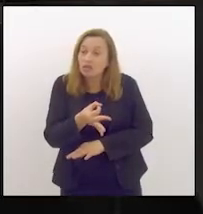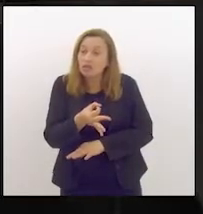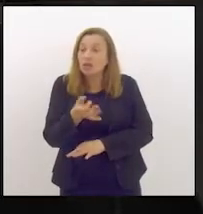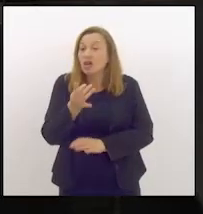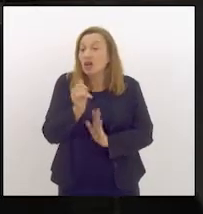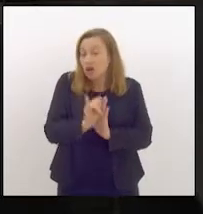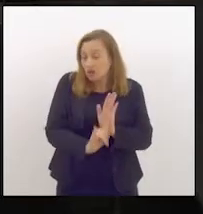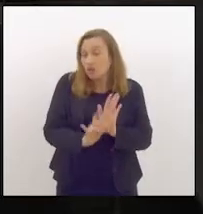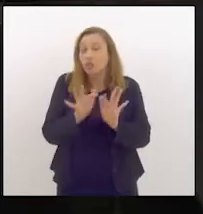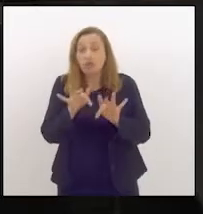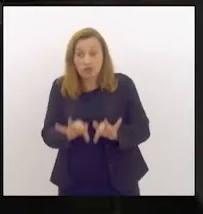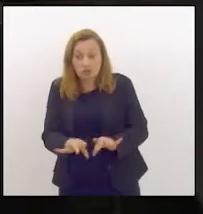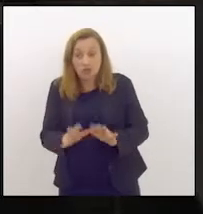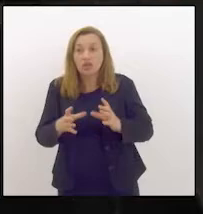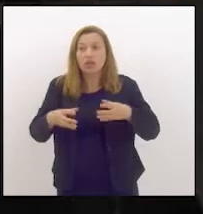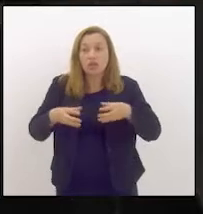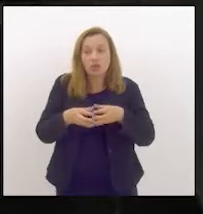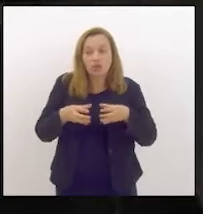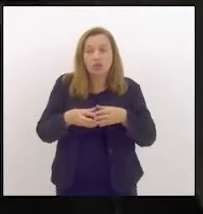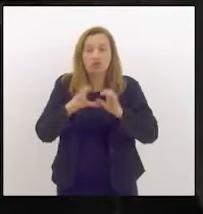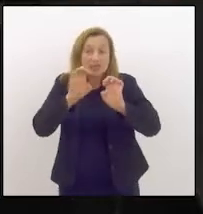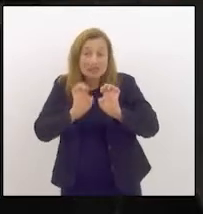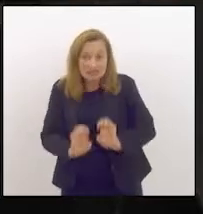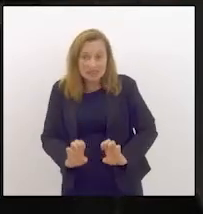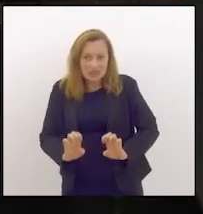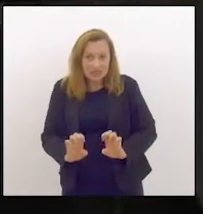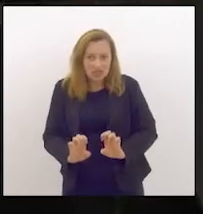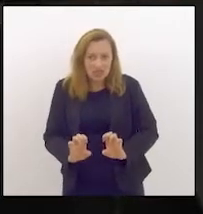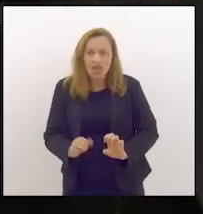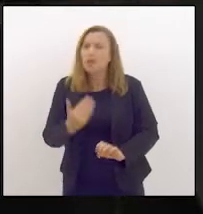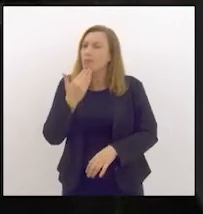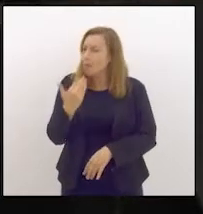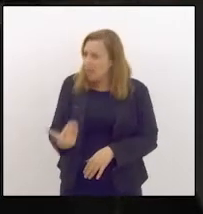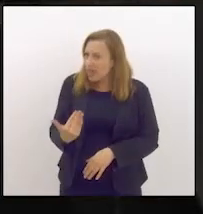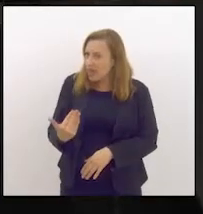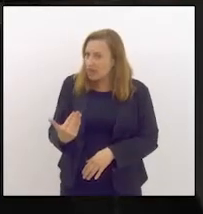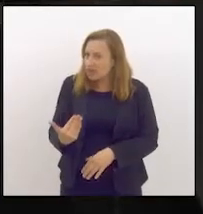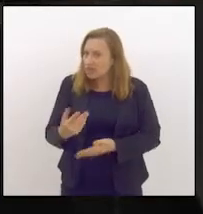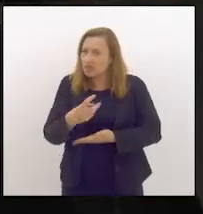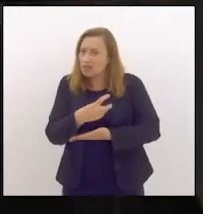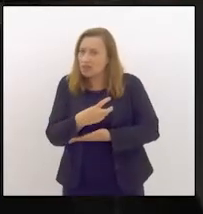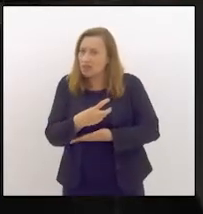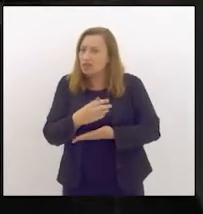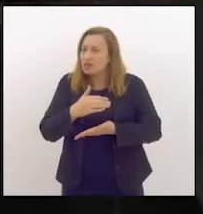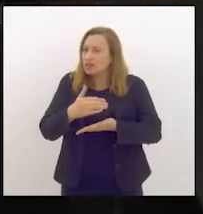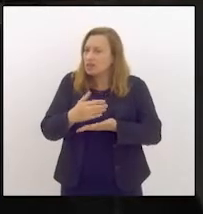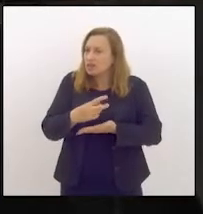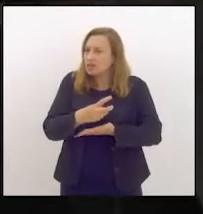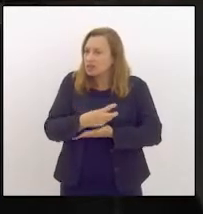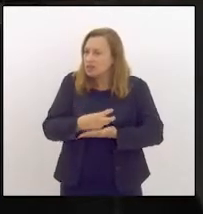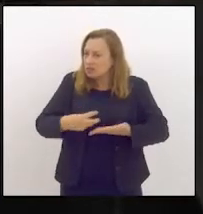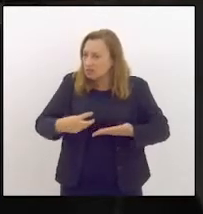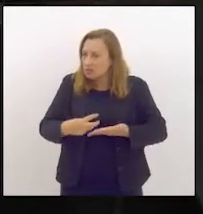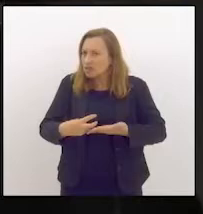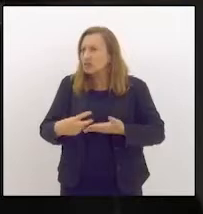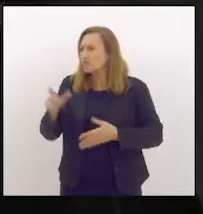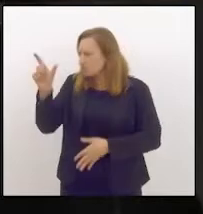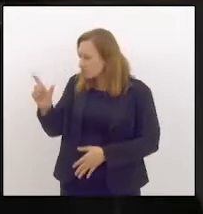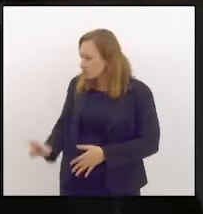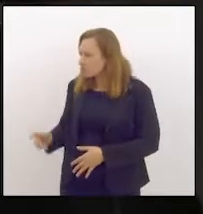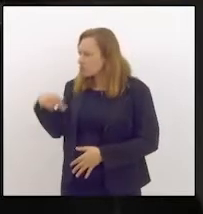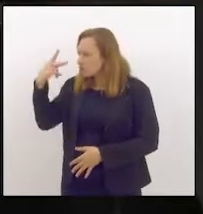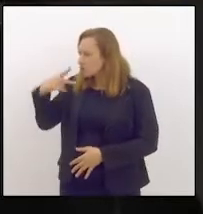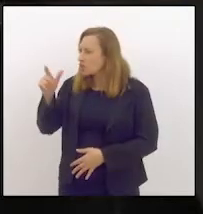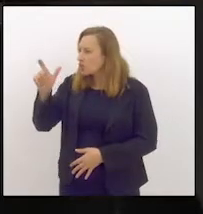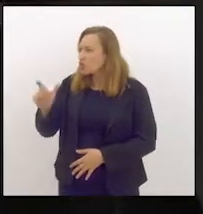relatório final da comissão de ética que pede a cassação de se parlamentar que diante de